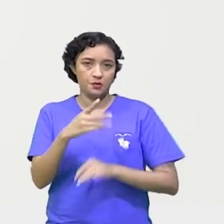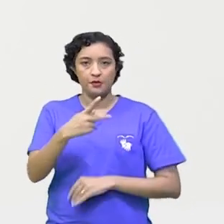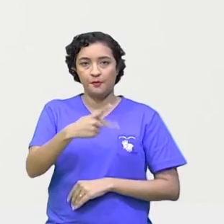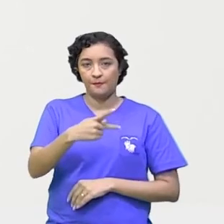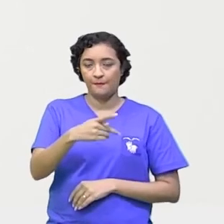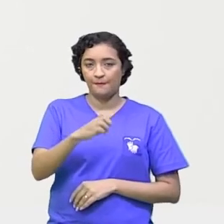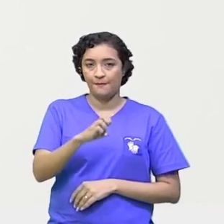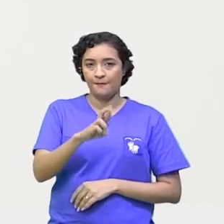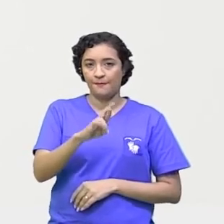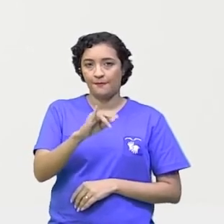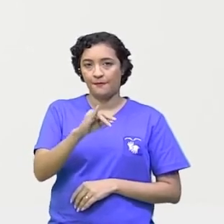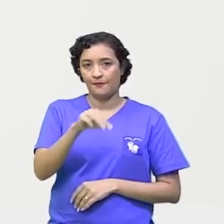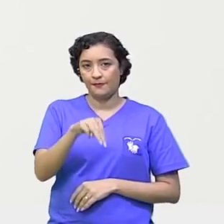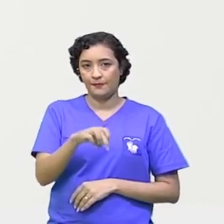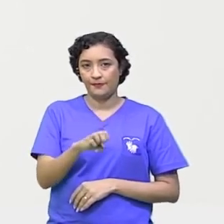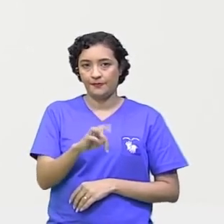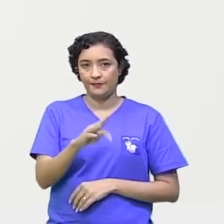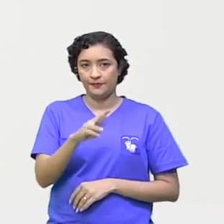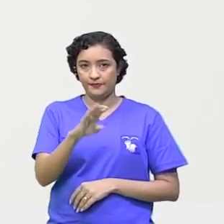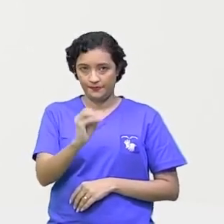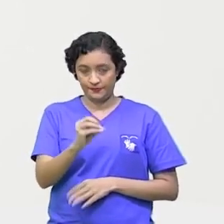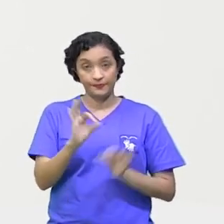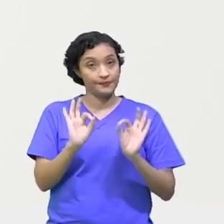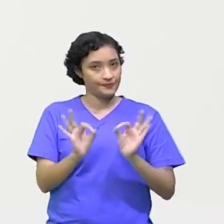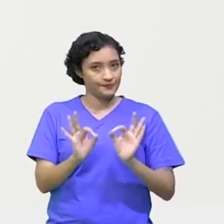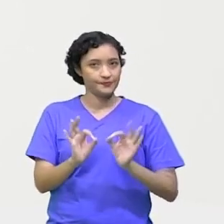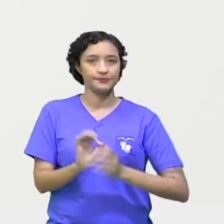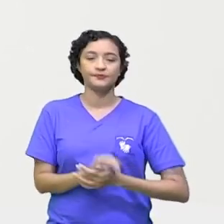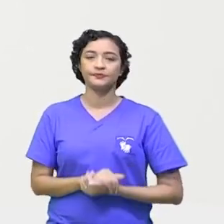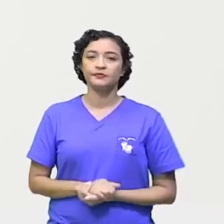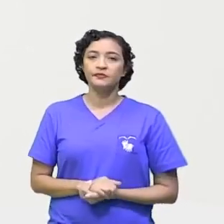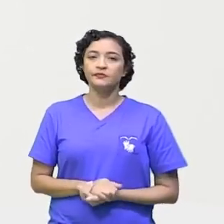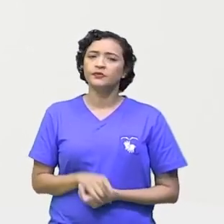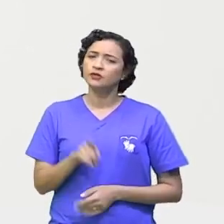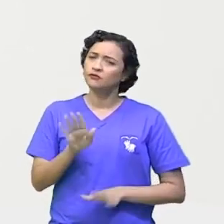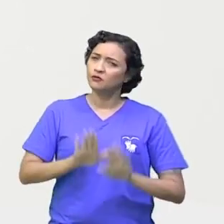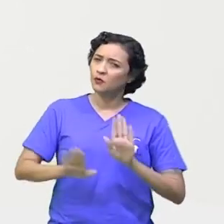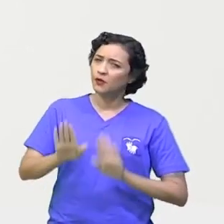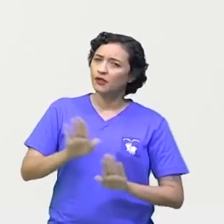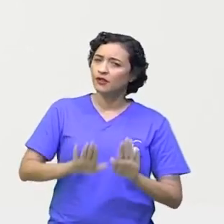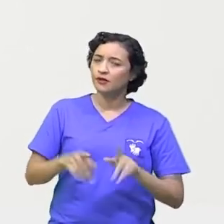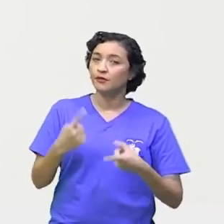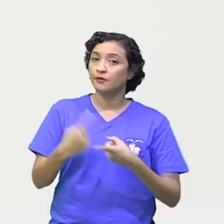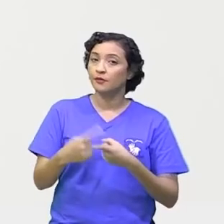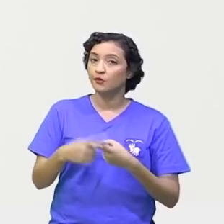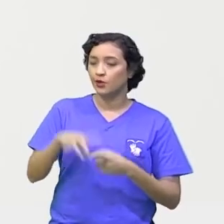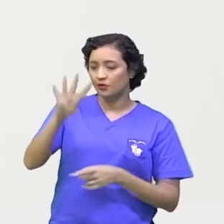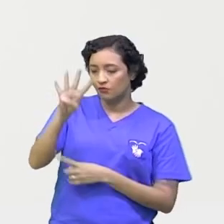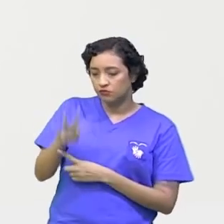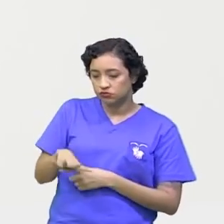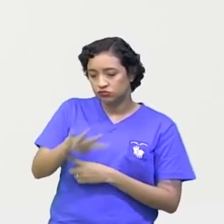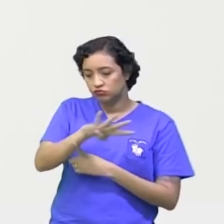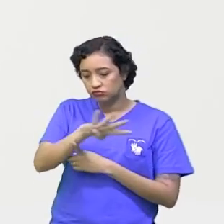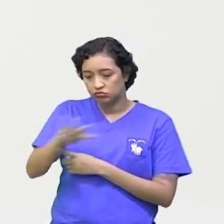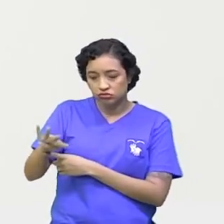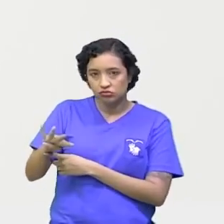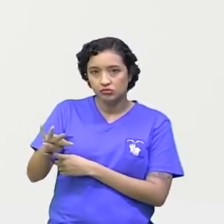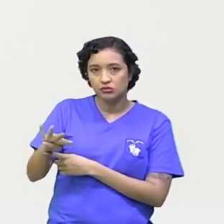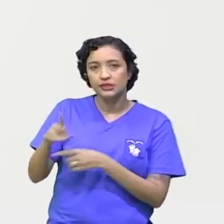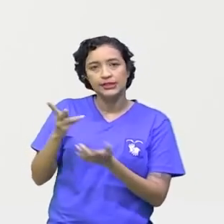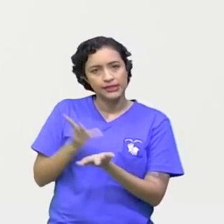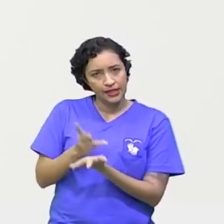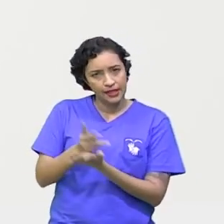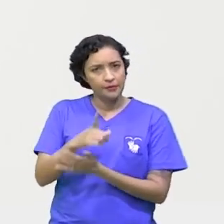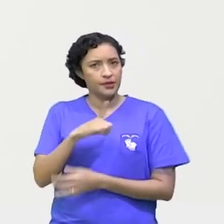obter o perímetro, tá certo? Tome sempre cuidado que no papel milimetrado ele sempre vai dar a medida do lado, tá